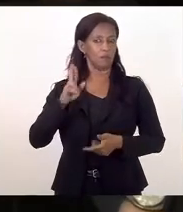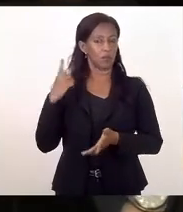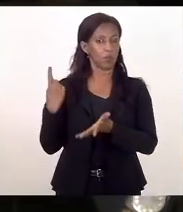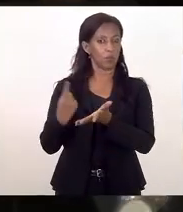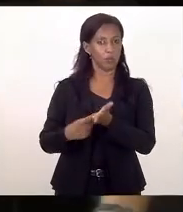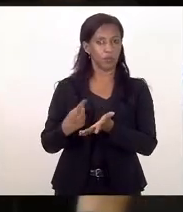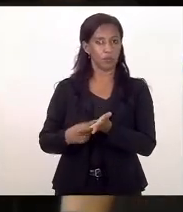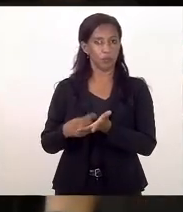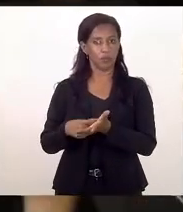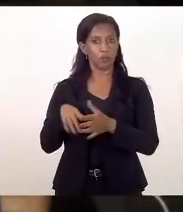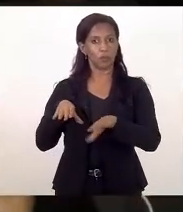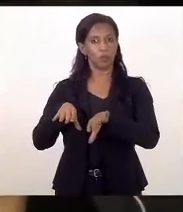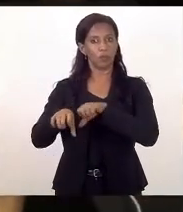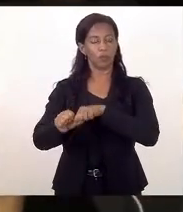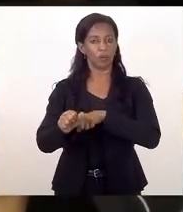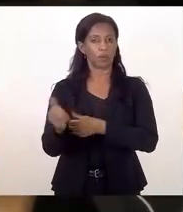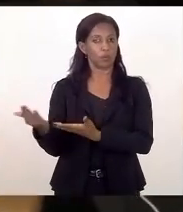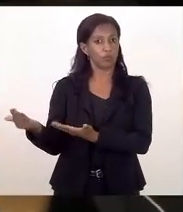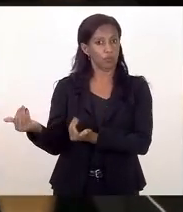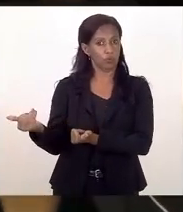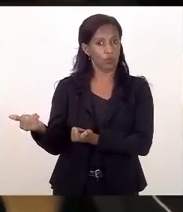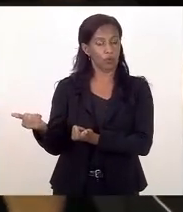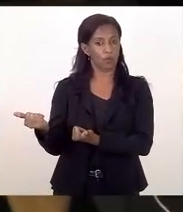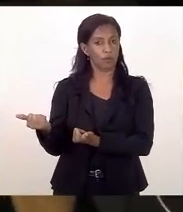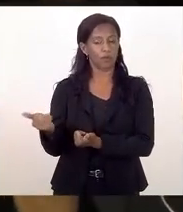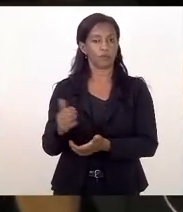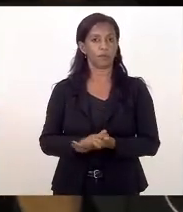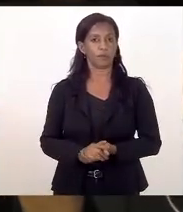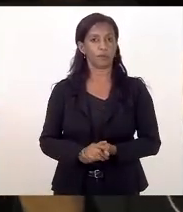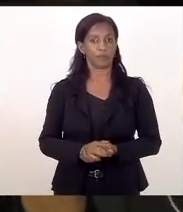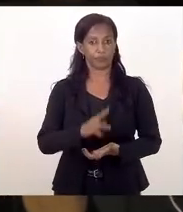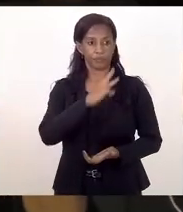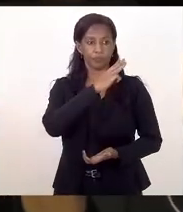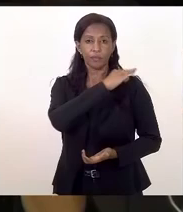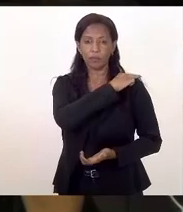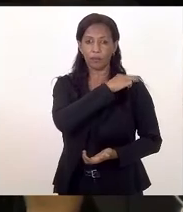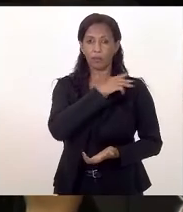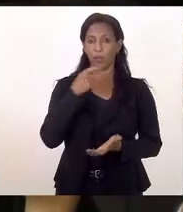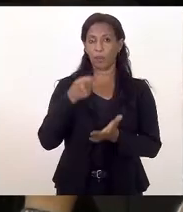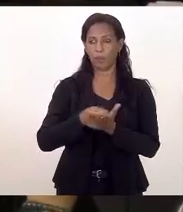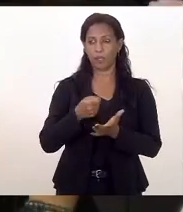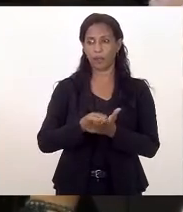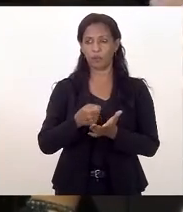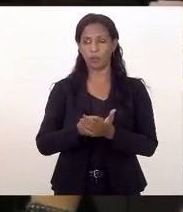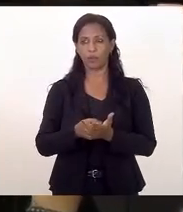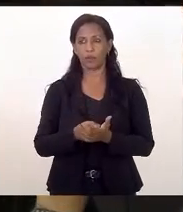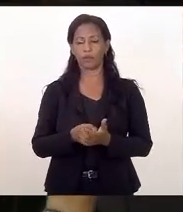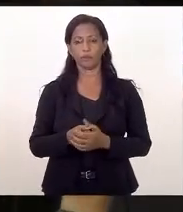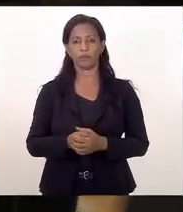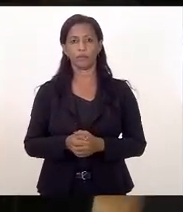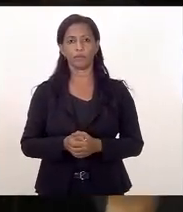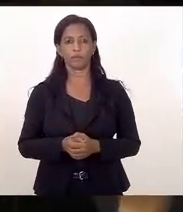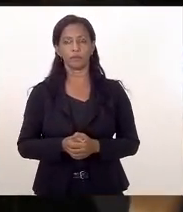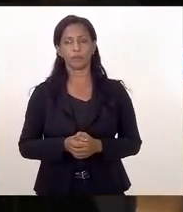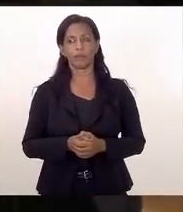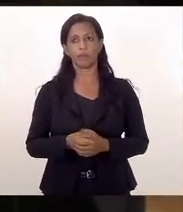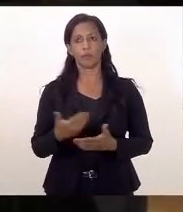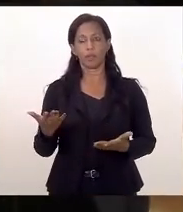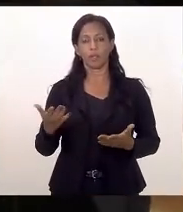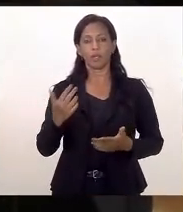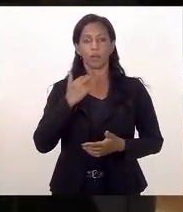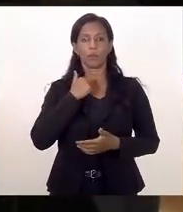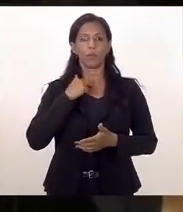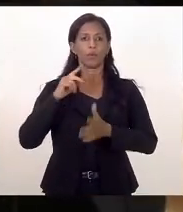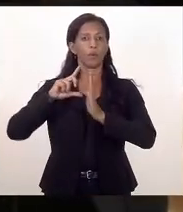compromisso com a formação dos nossos adolescentes e jovens. O ensino médio agora é uma etapa obrigatória e justo agora, depois de um atraso